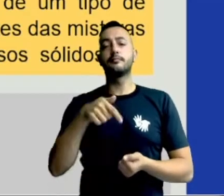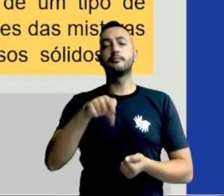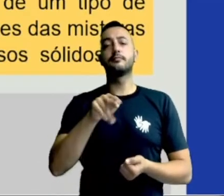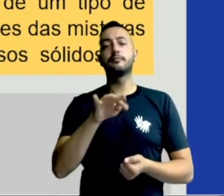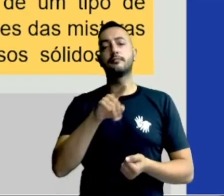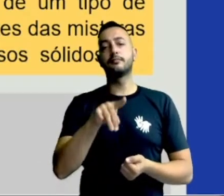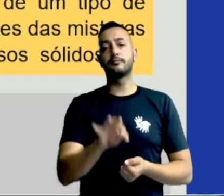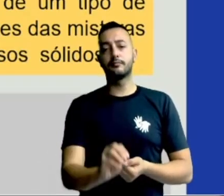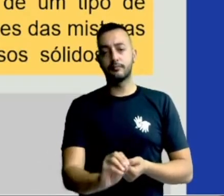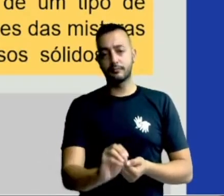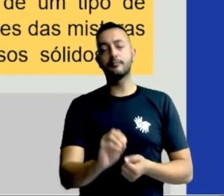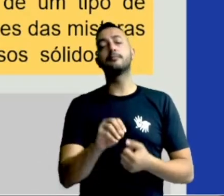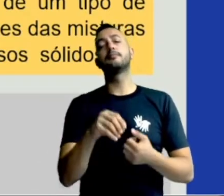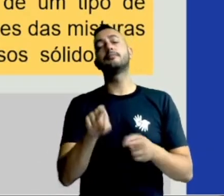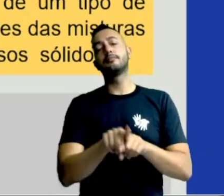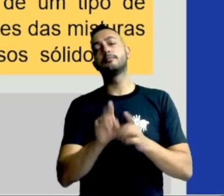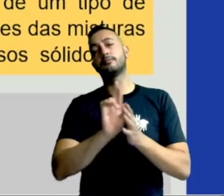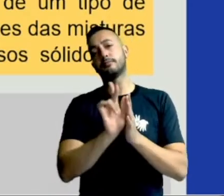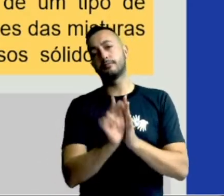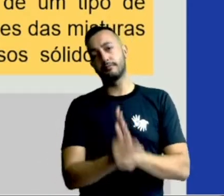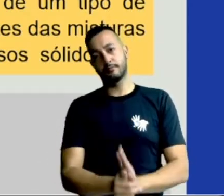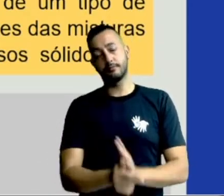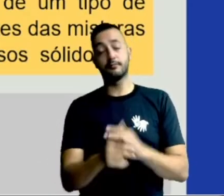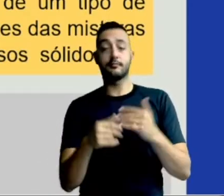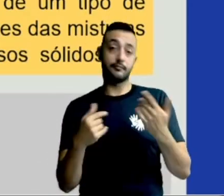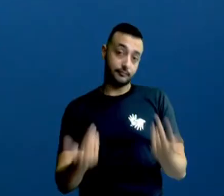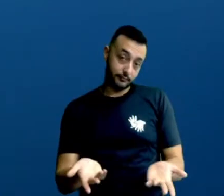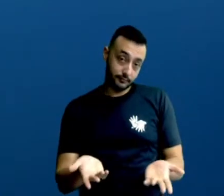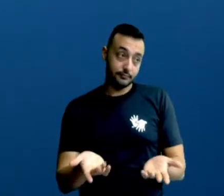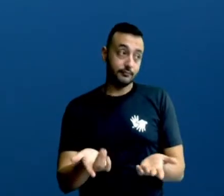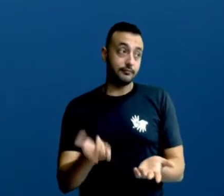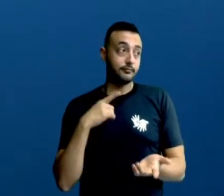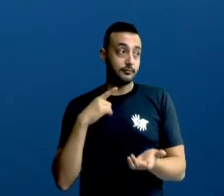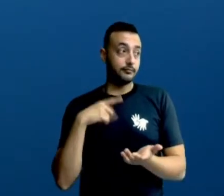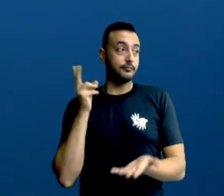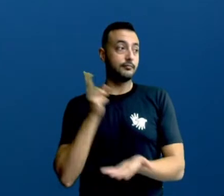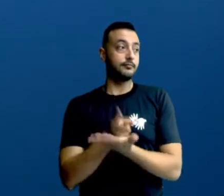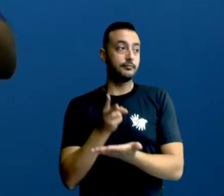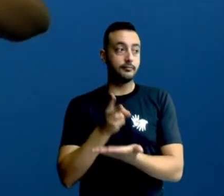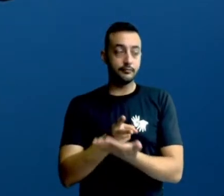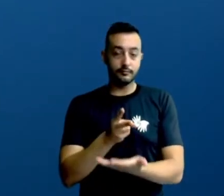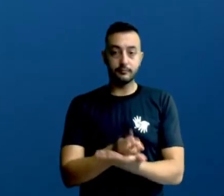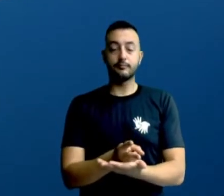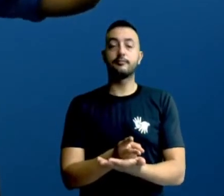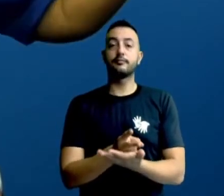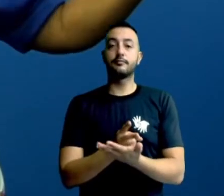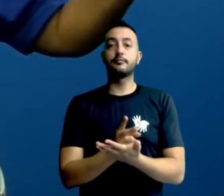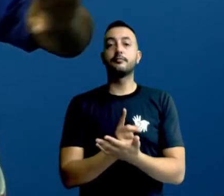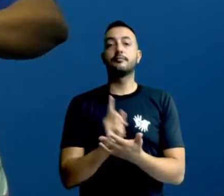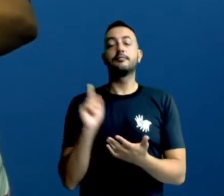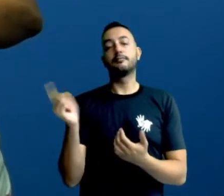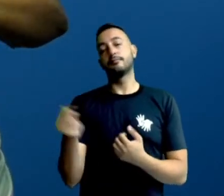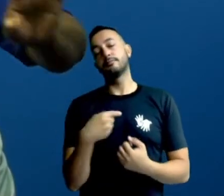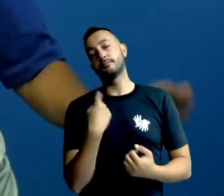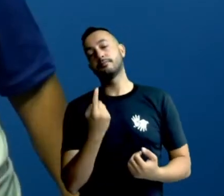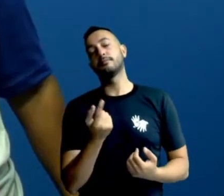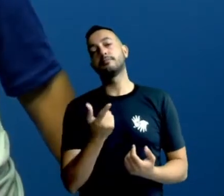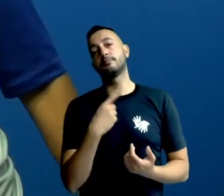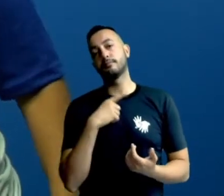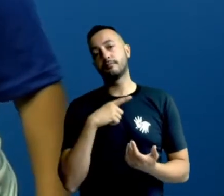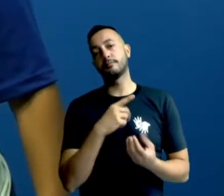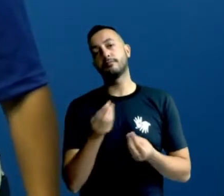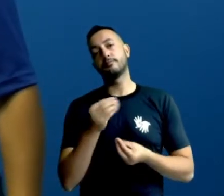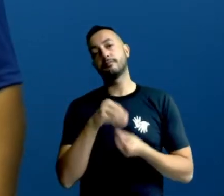quartzo e outros minerais. Então, a gente, ao todo tempo, né, ao nosso redor, existem